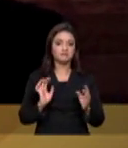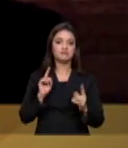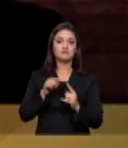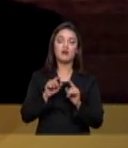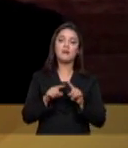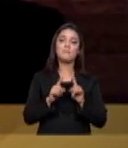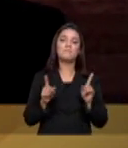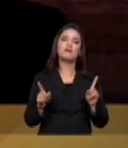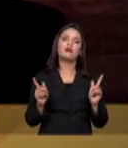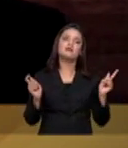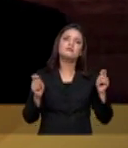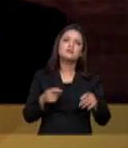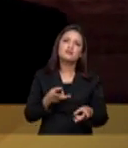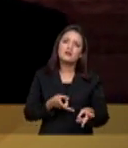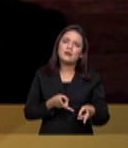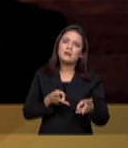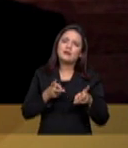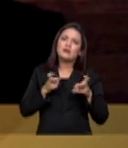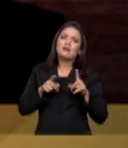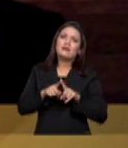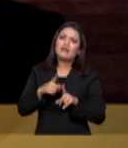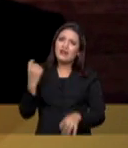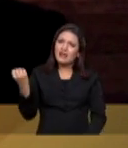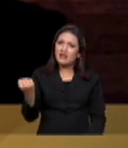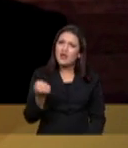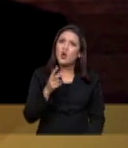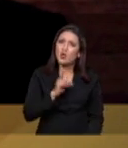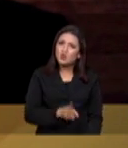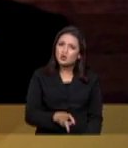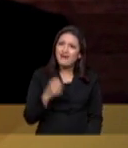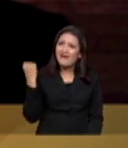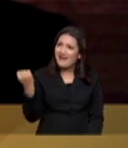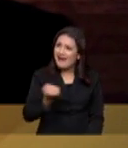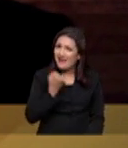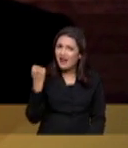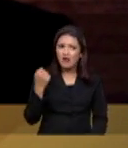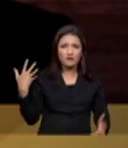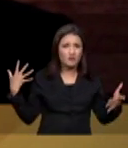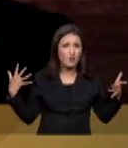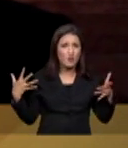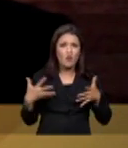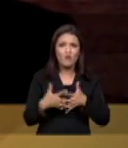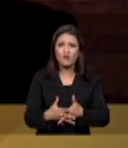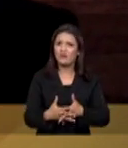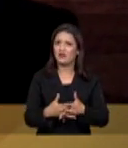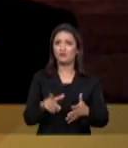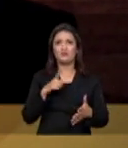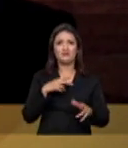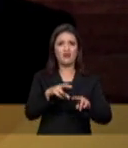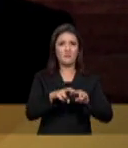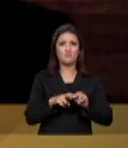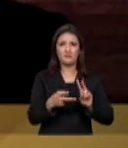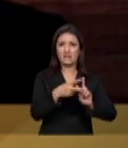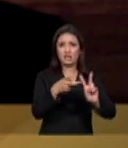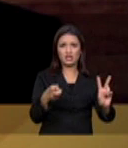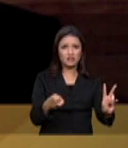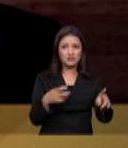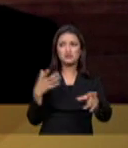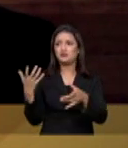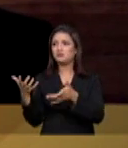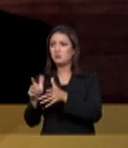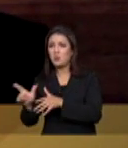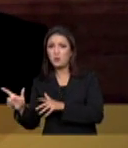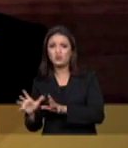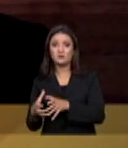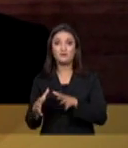notória a permanência de graves conflitos envolvendo as comunidades indígenas as distintas